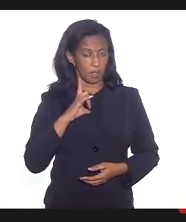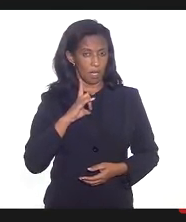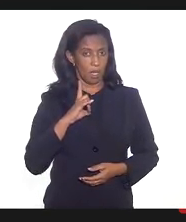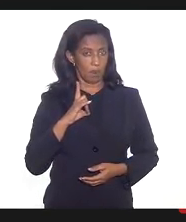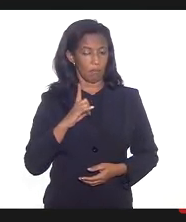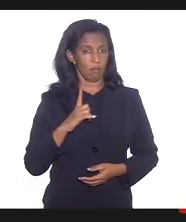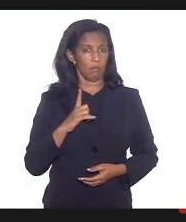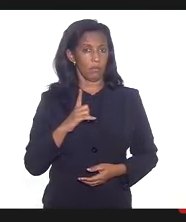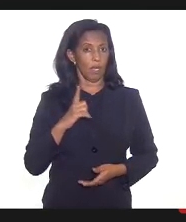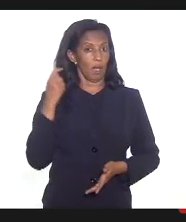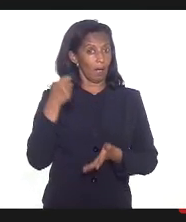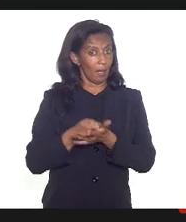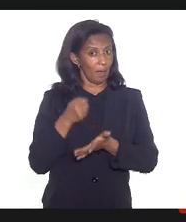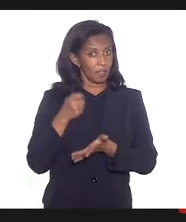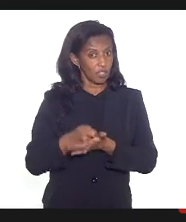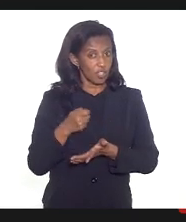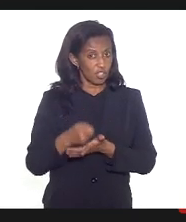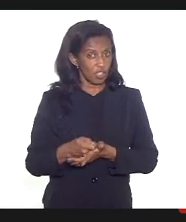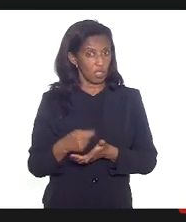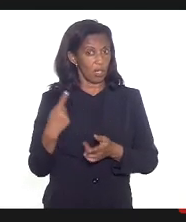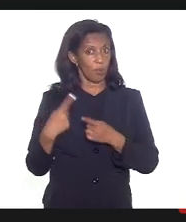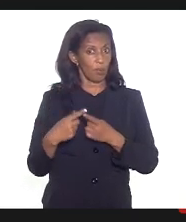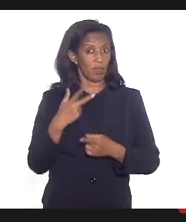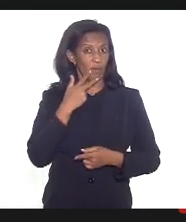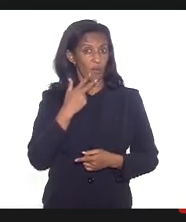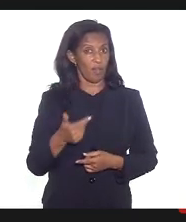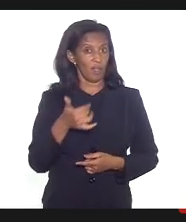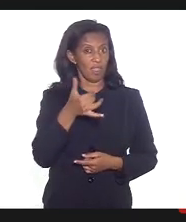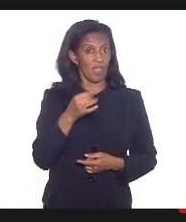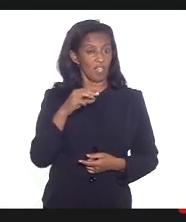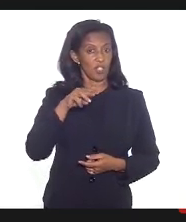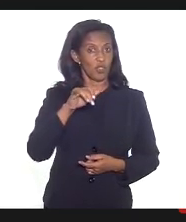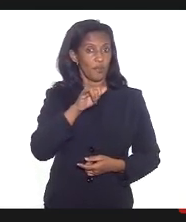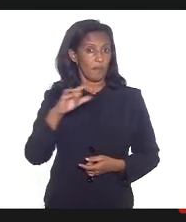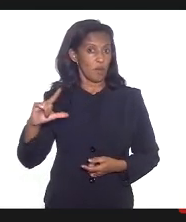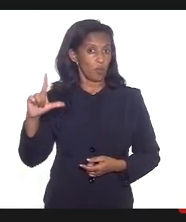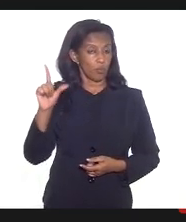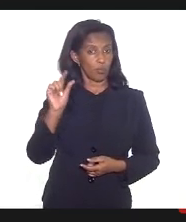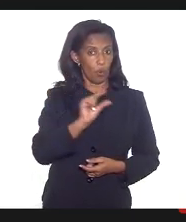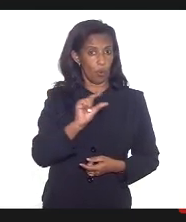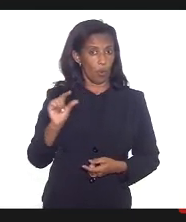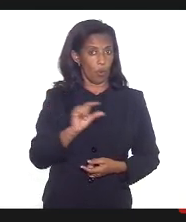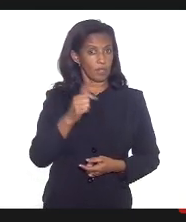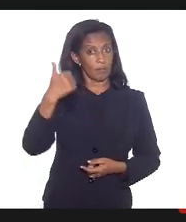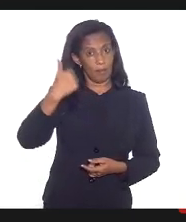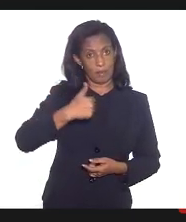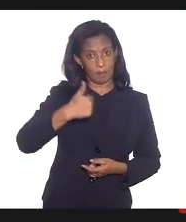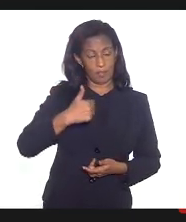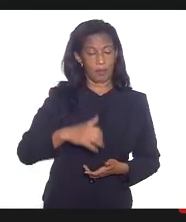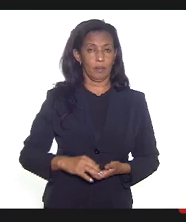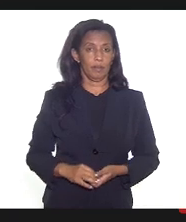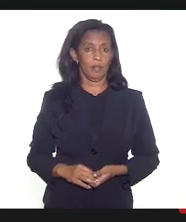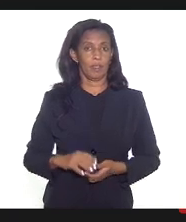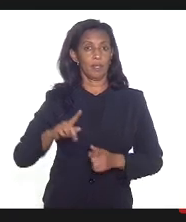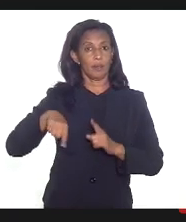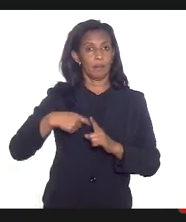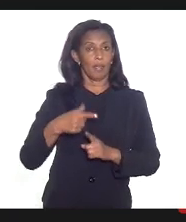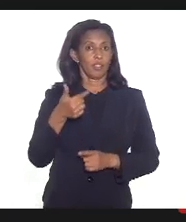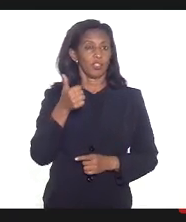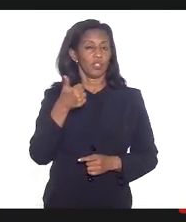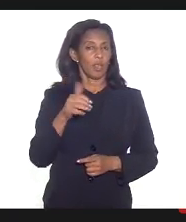de de garantia porque tavam falando 10 mil doses e é a primeira e mais